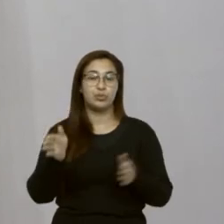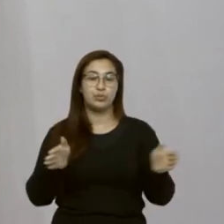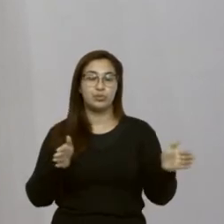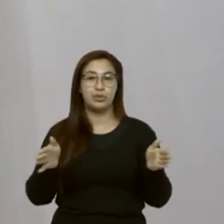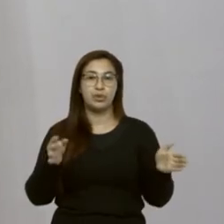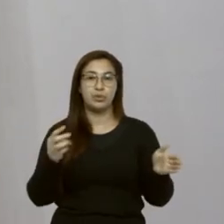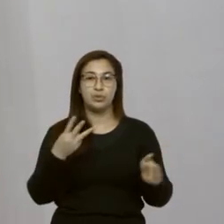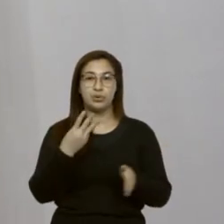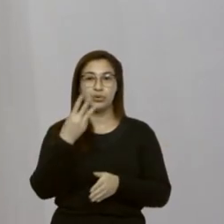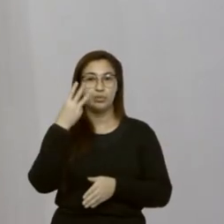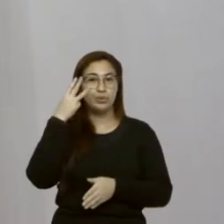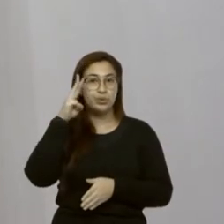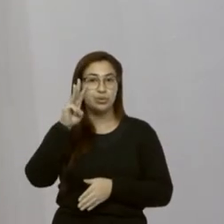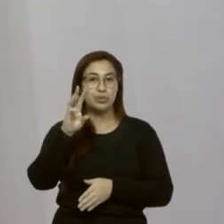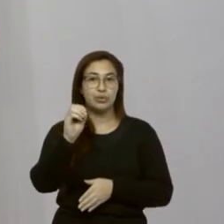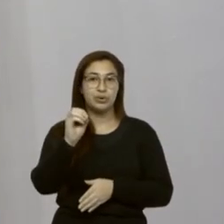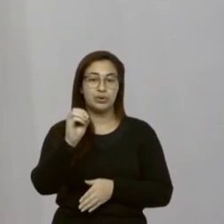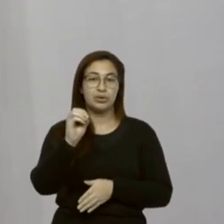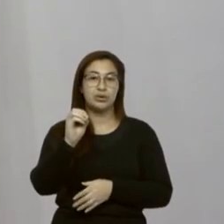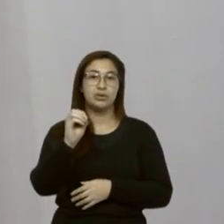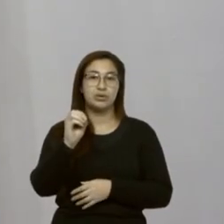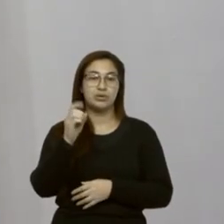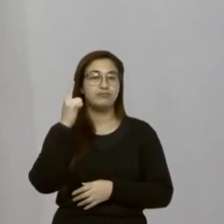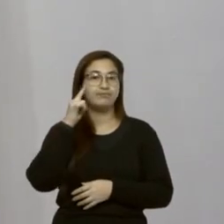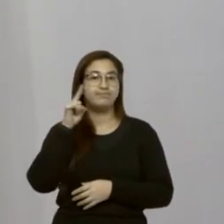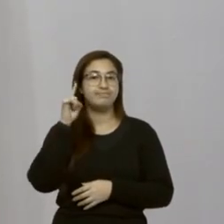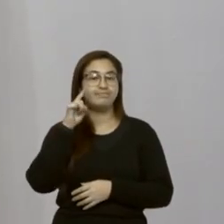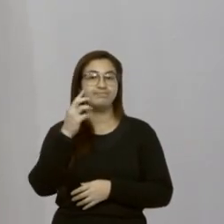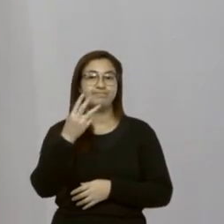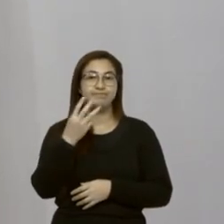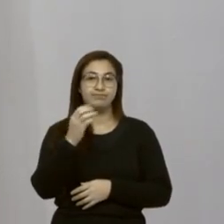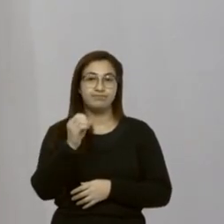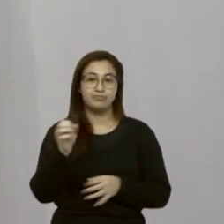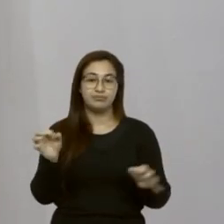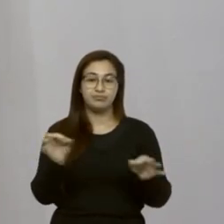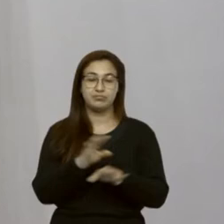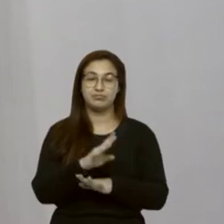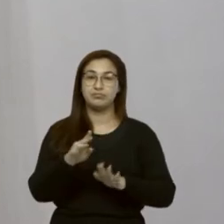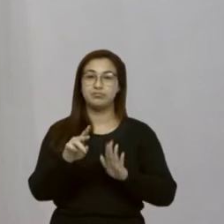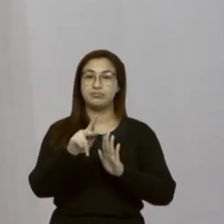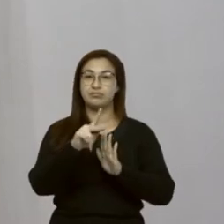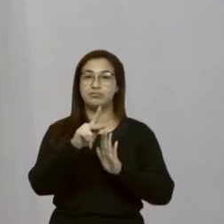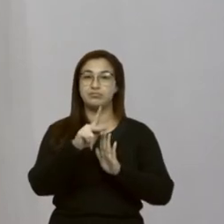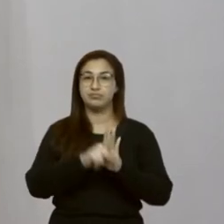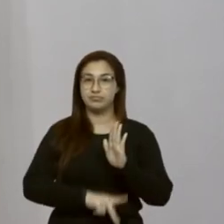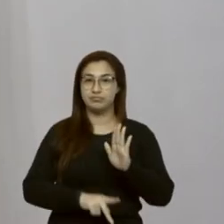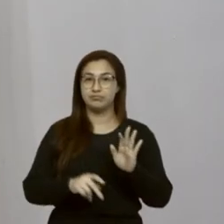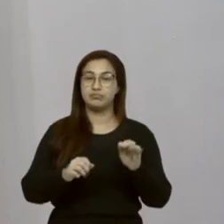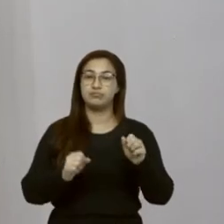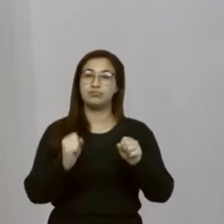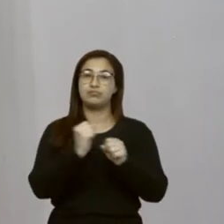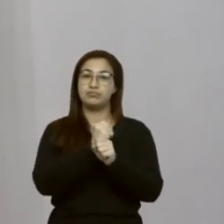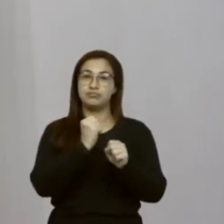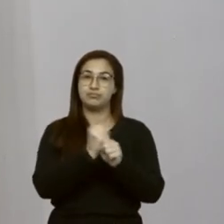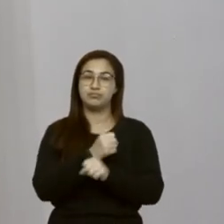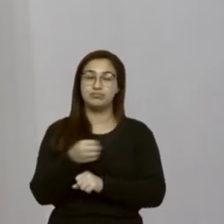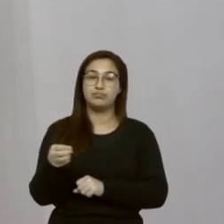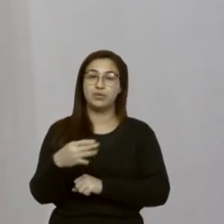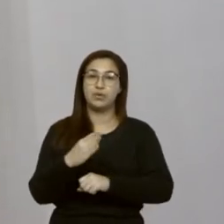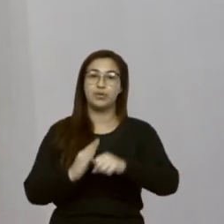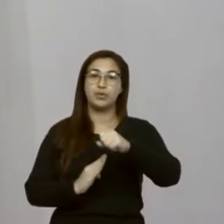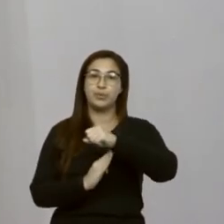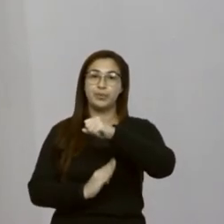a conclusão do projeto para a construção da nova ponte sobre o Rio